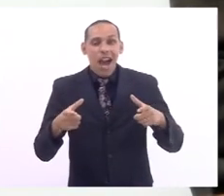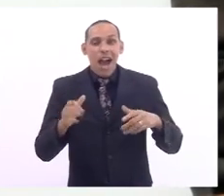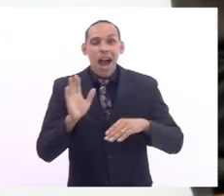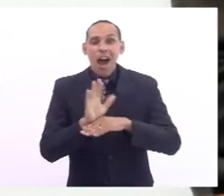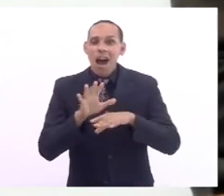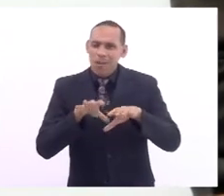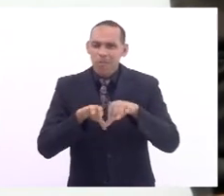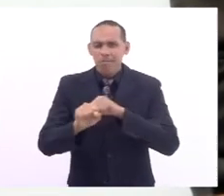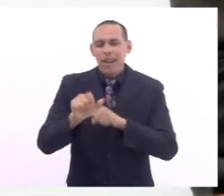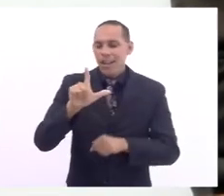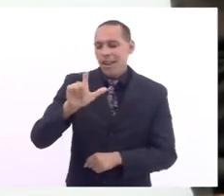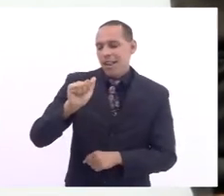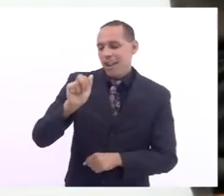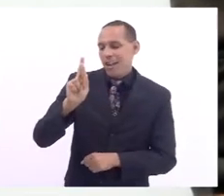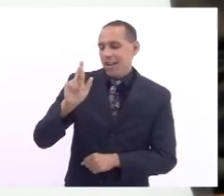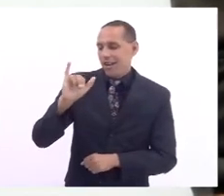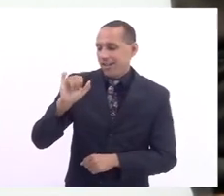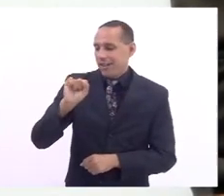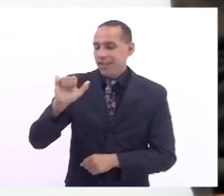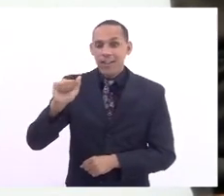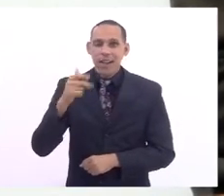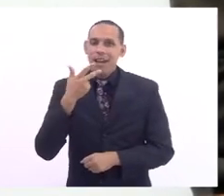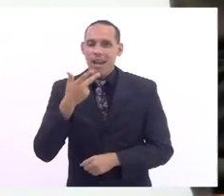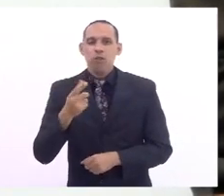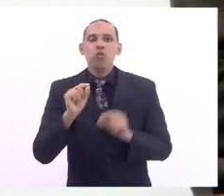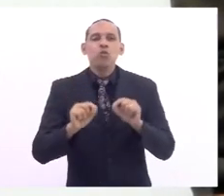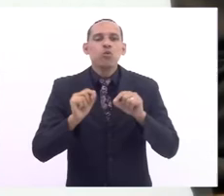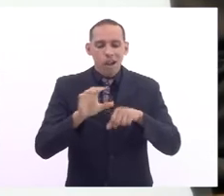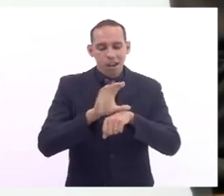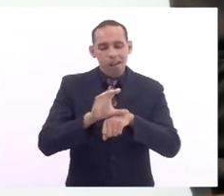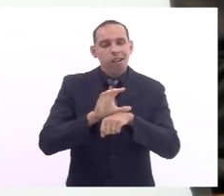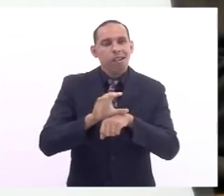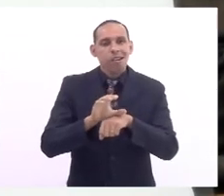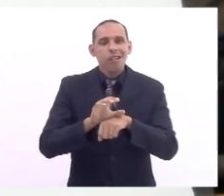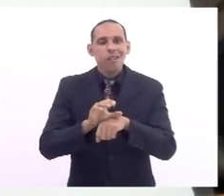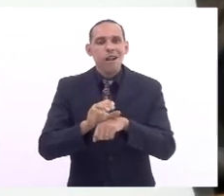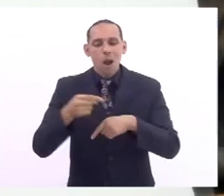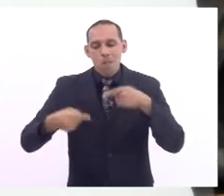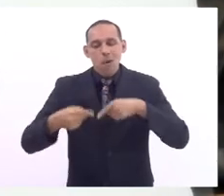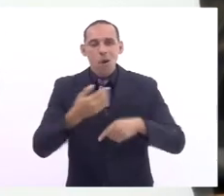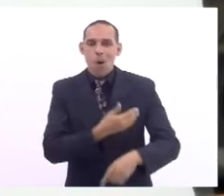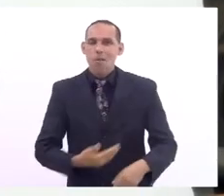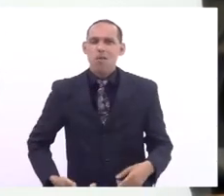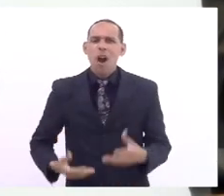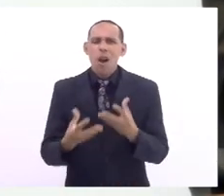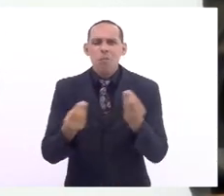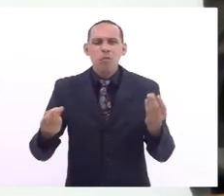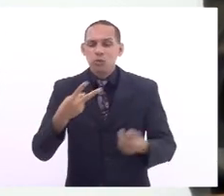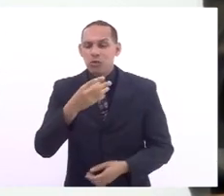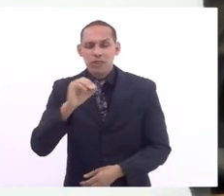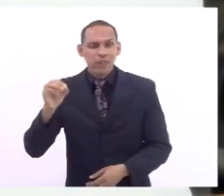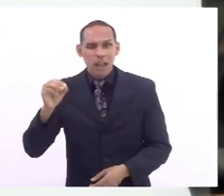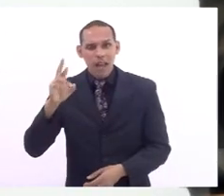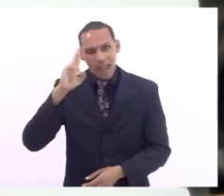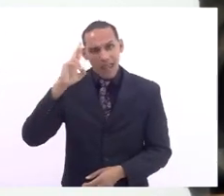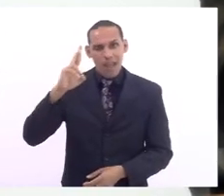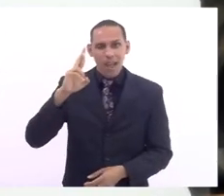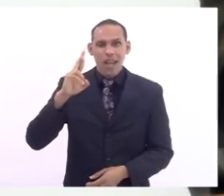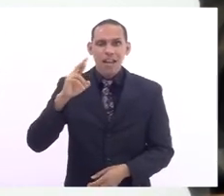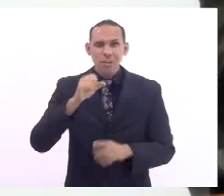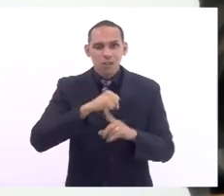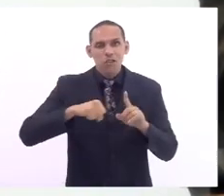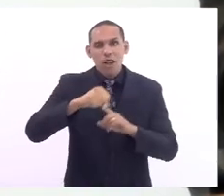Larissa mencionou a pouco nosso curso de políticas públicas já passaram por ele mais de 200 lideranças sociais da região metropolitana